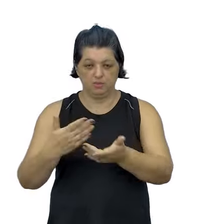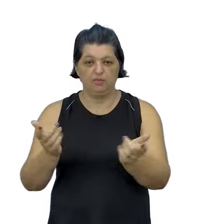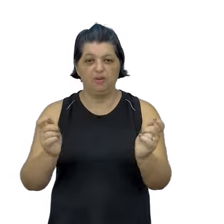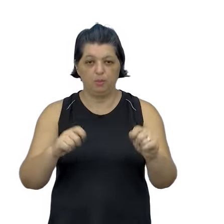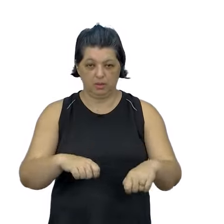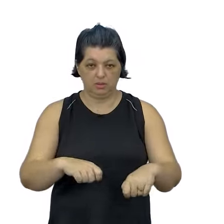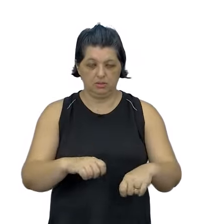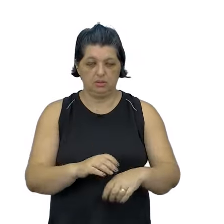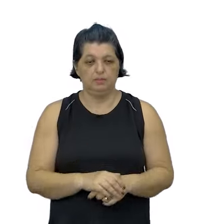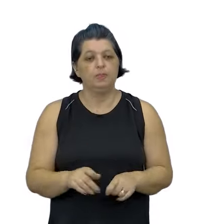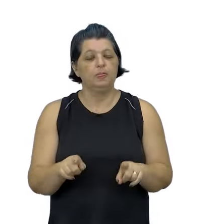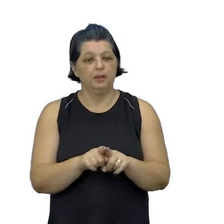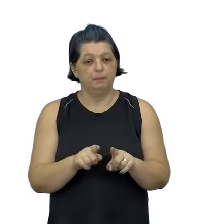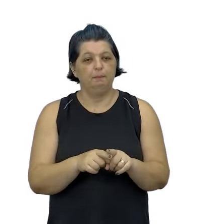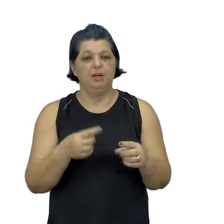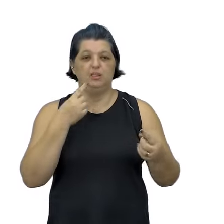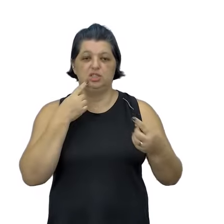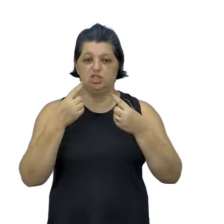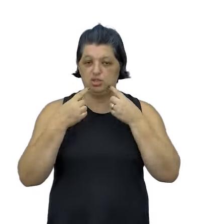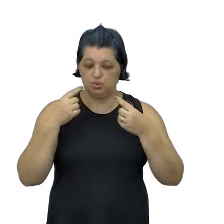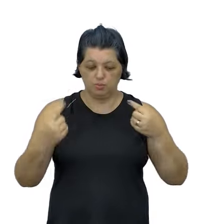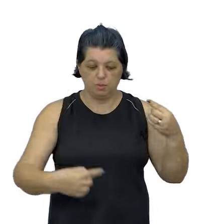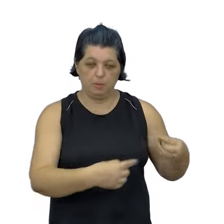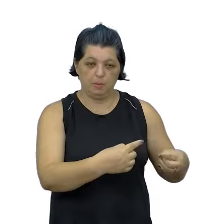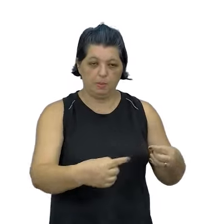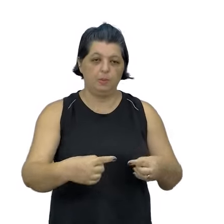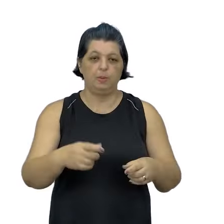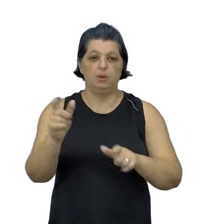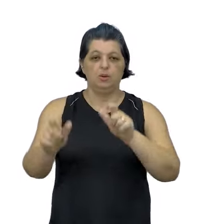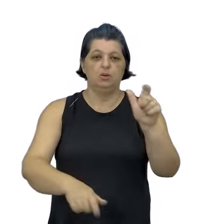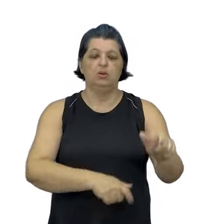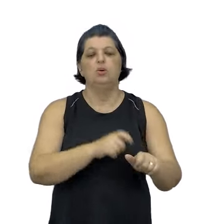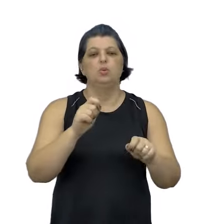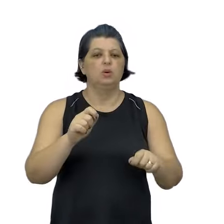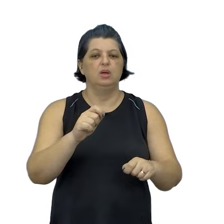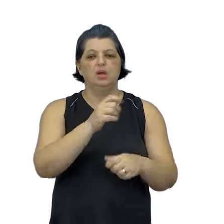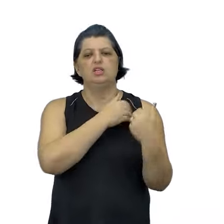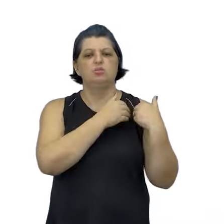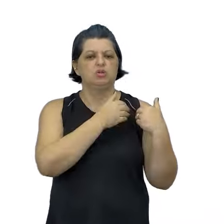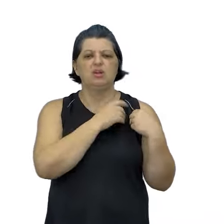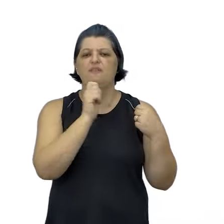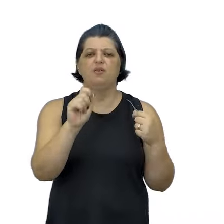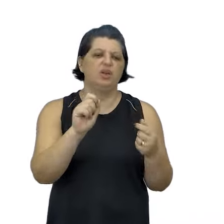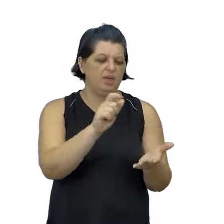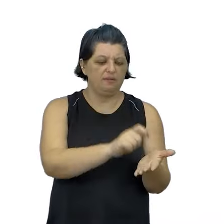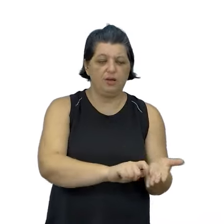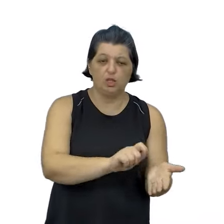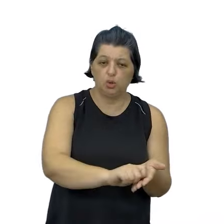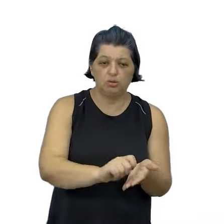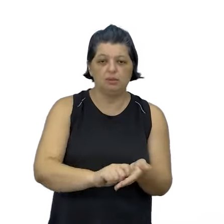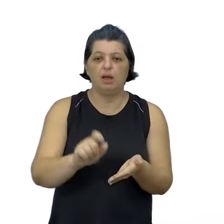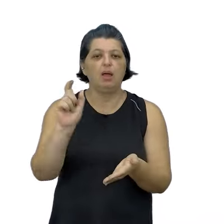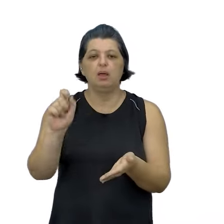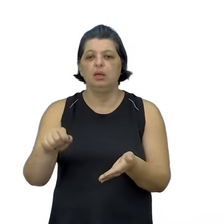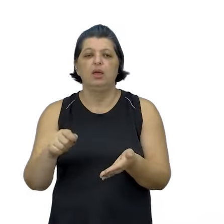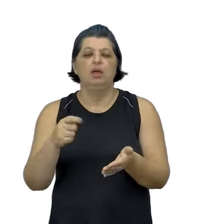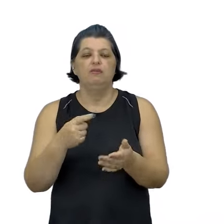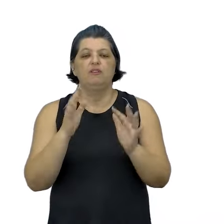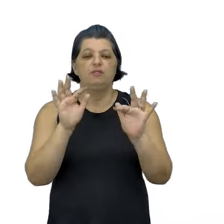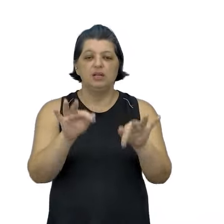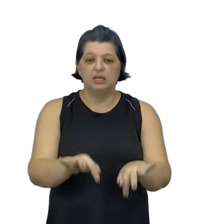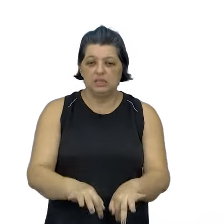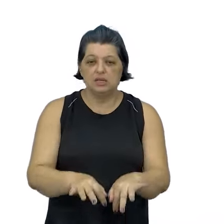competência. Discutir com eles também o papel de cada um, né, na realização dessa pesquisa, quem vai anotar, quem que vai fazer o produto